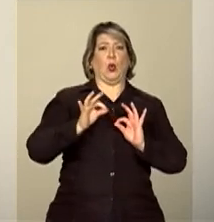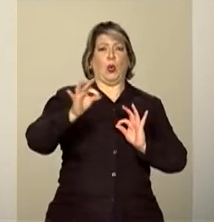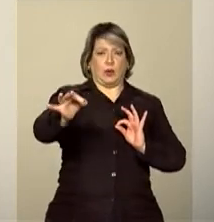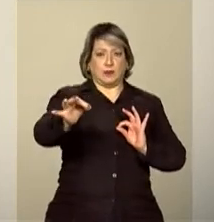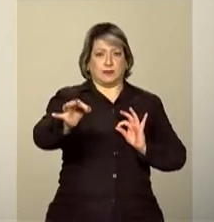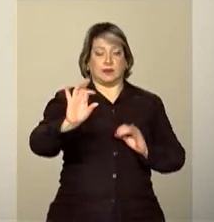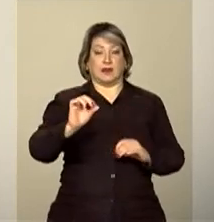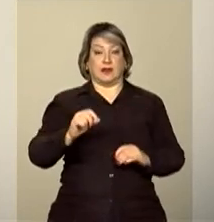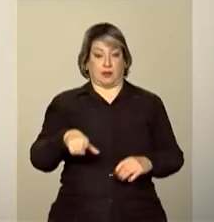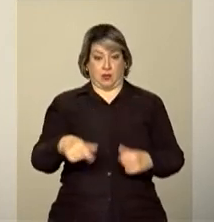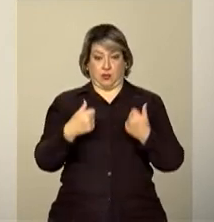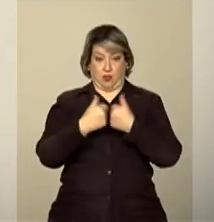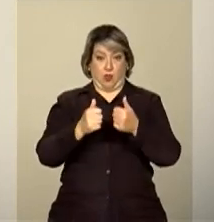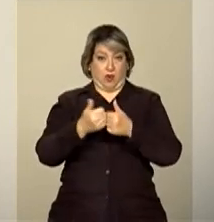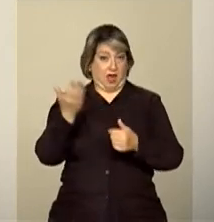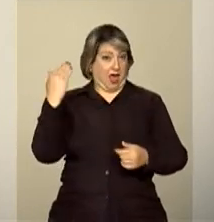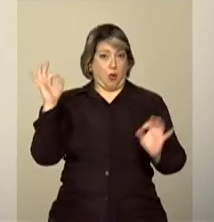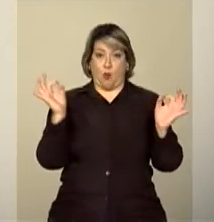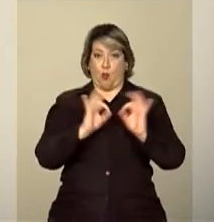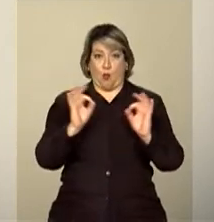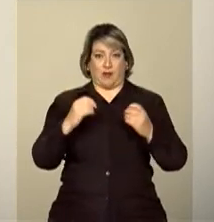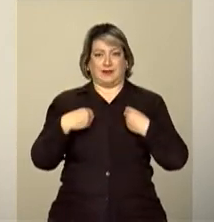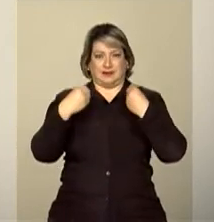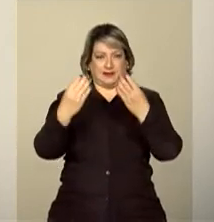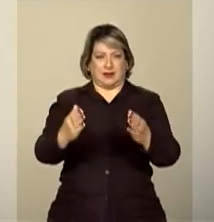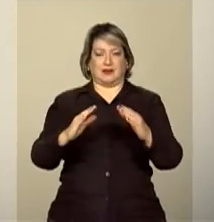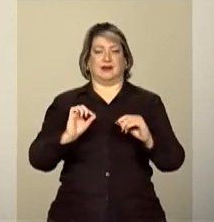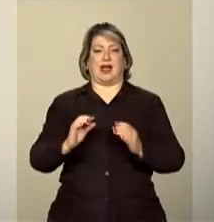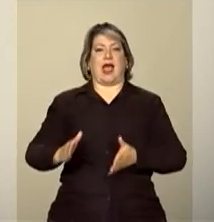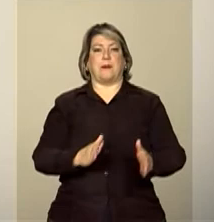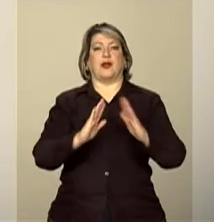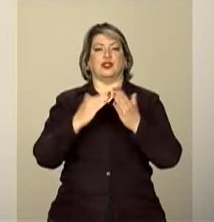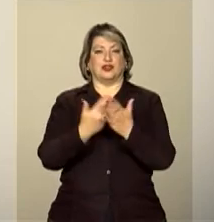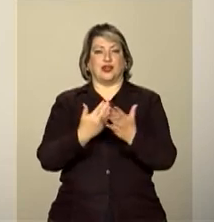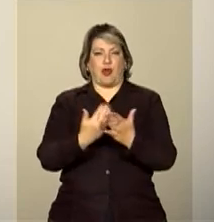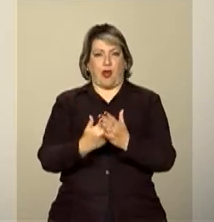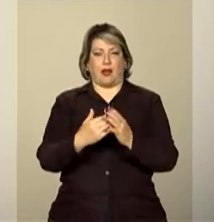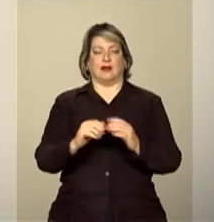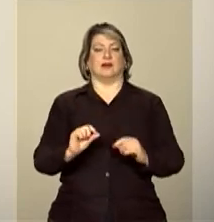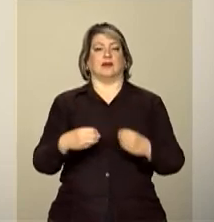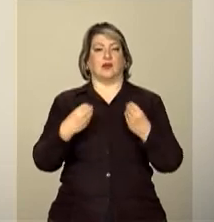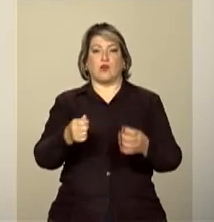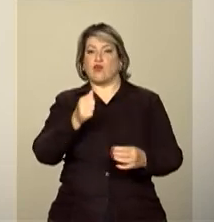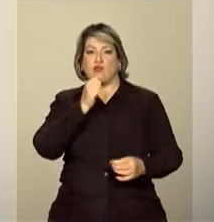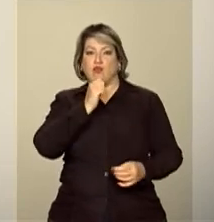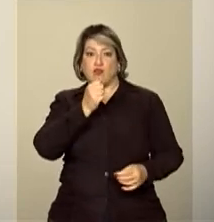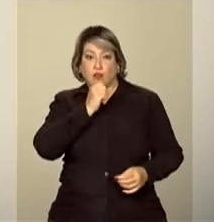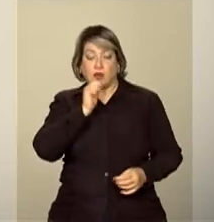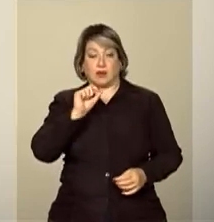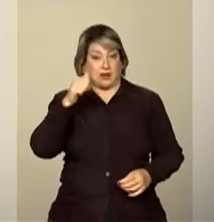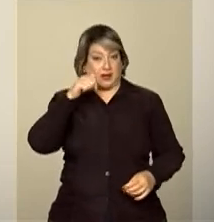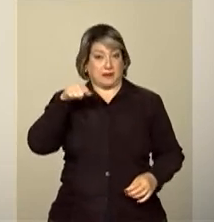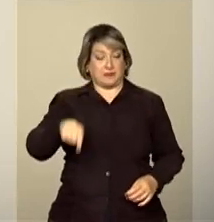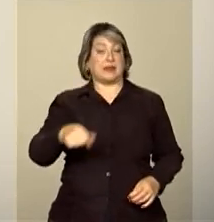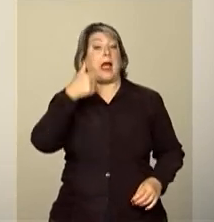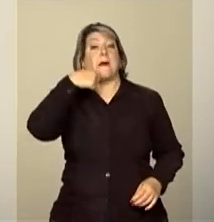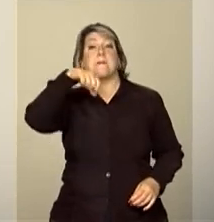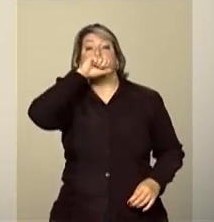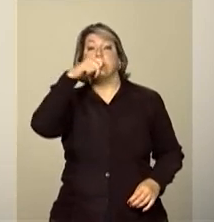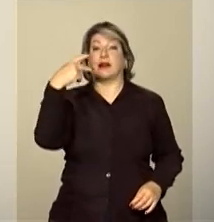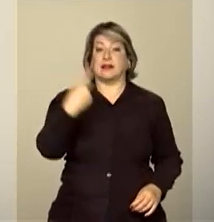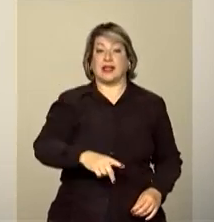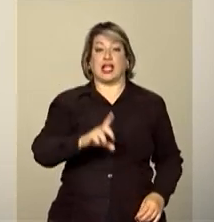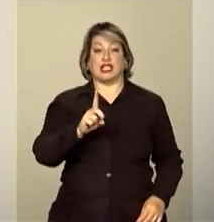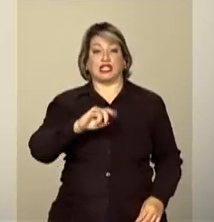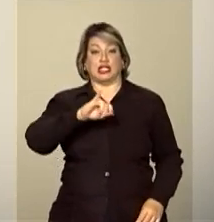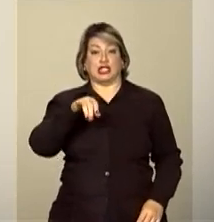antes dos ônibus do caminho da escola chegarem ao município de bom e a dona de Janeide mãe